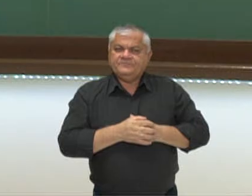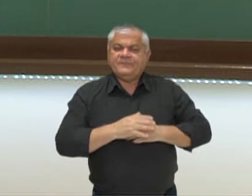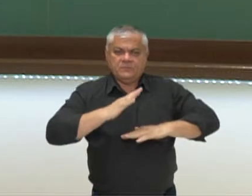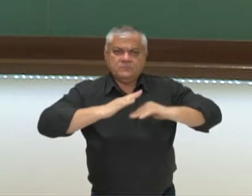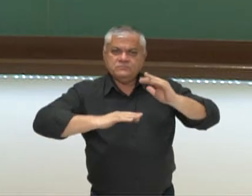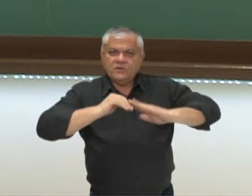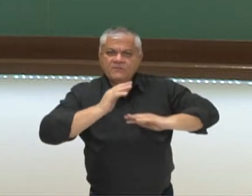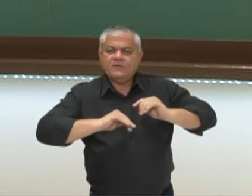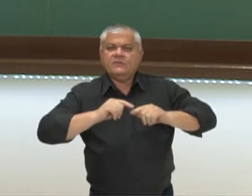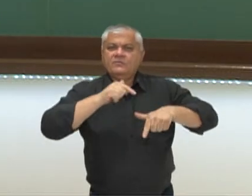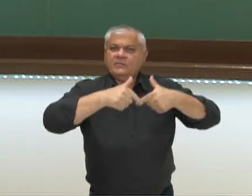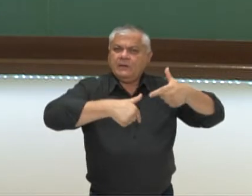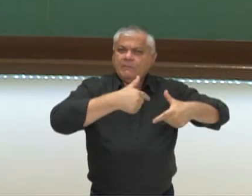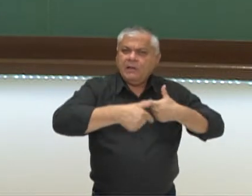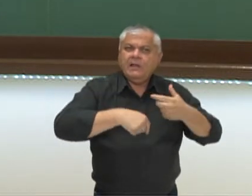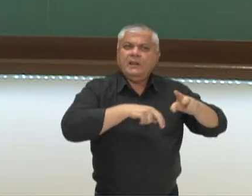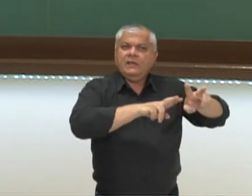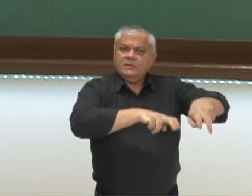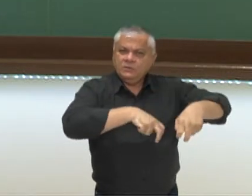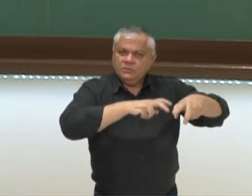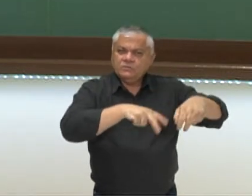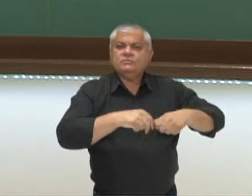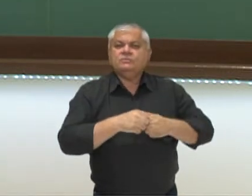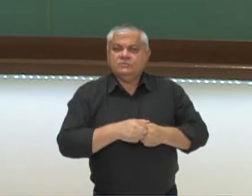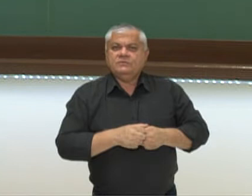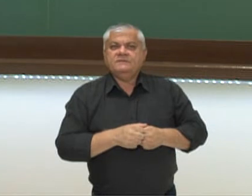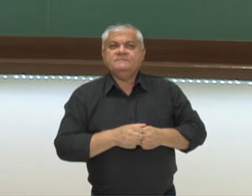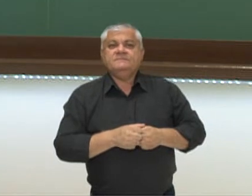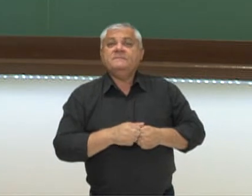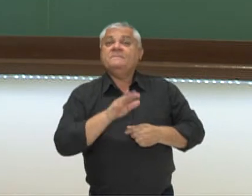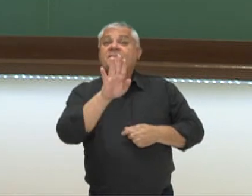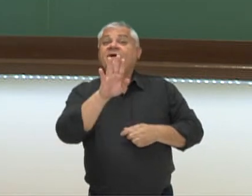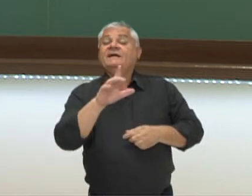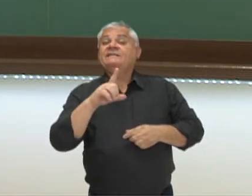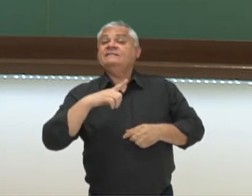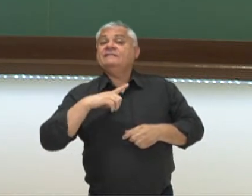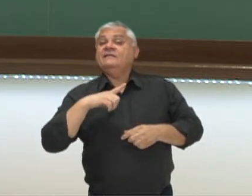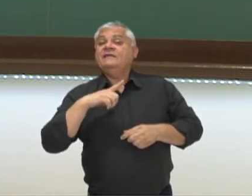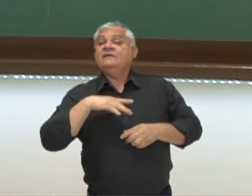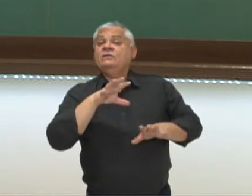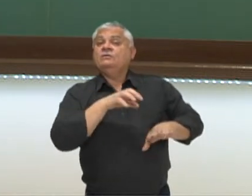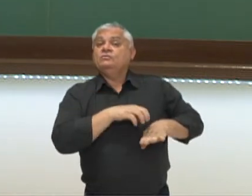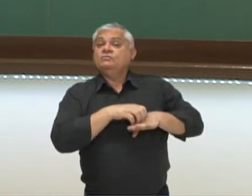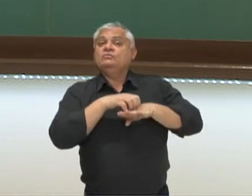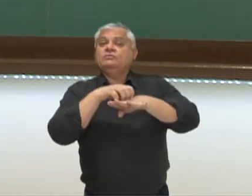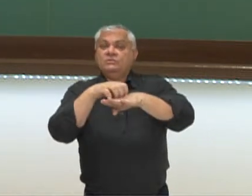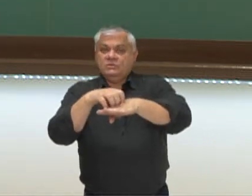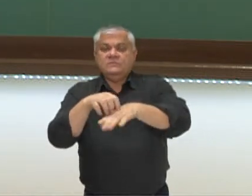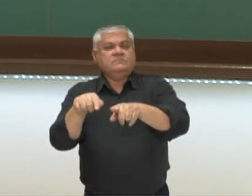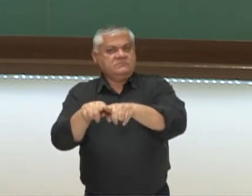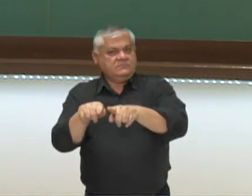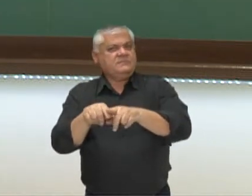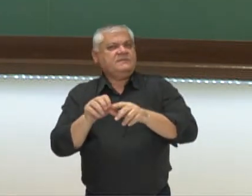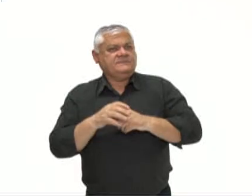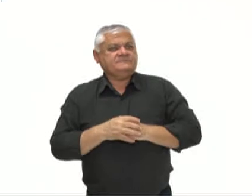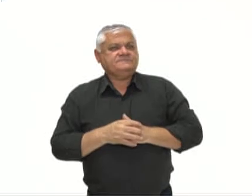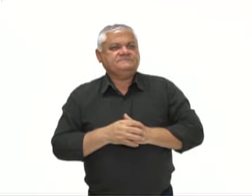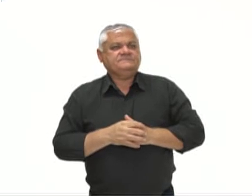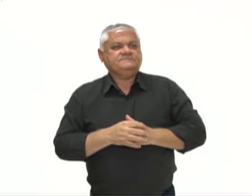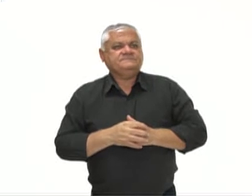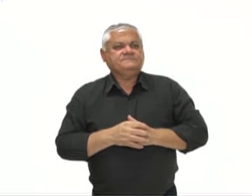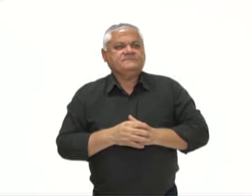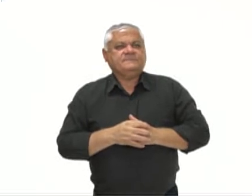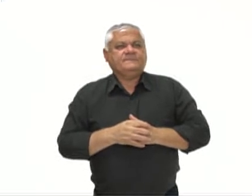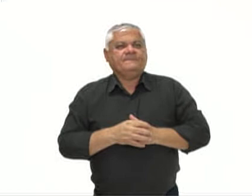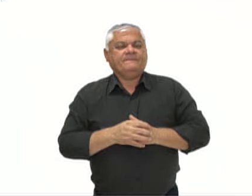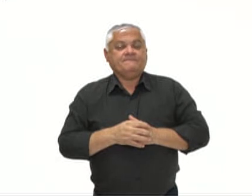da agricultura também está marcada ali, mas também existe o turismo bastante forte ali. Então,